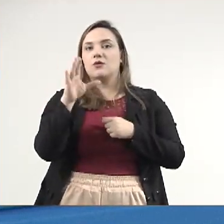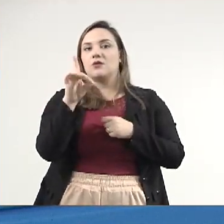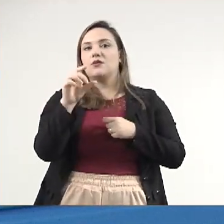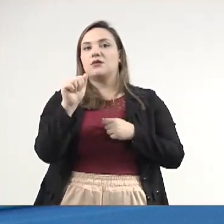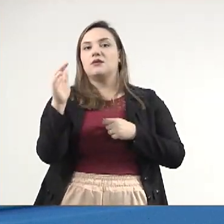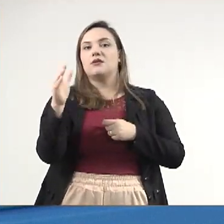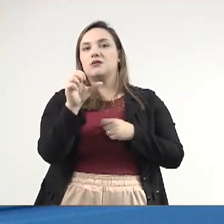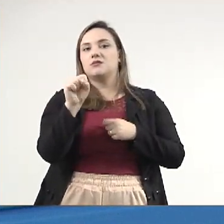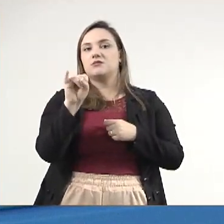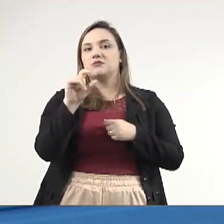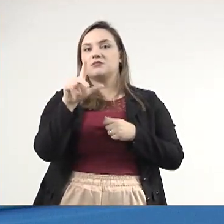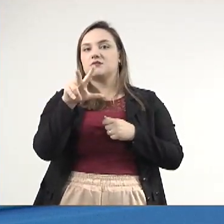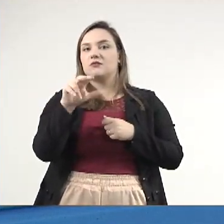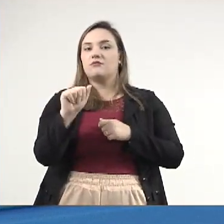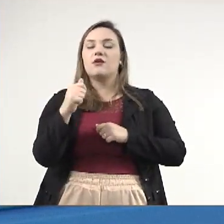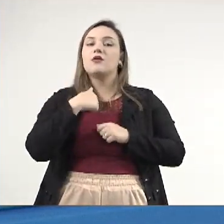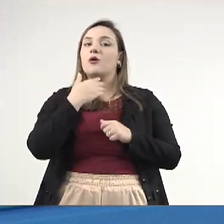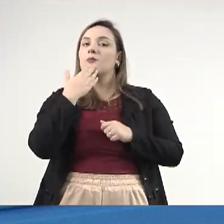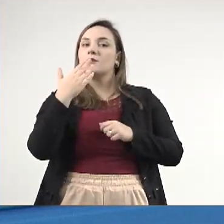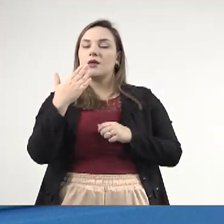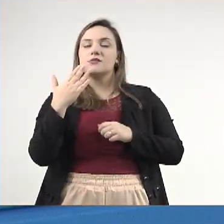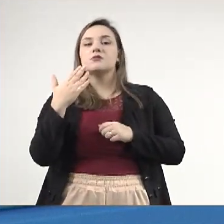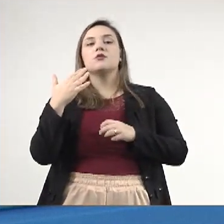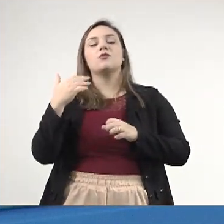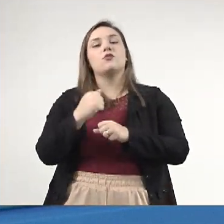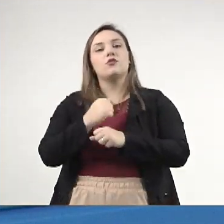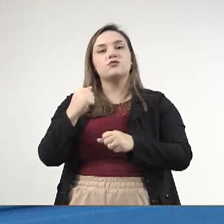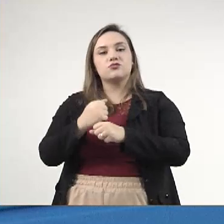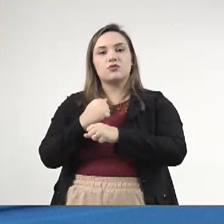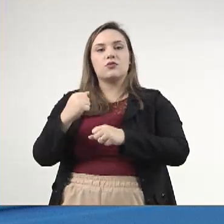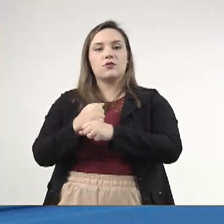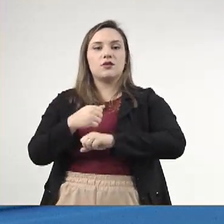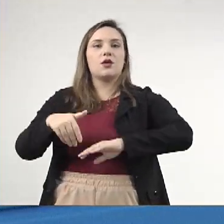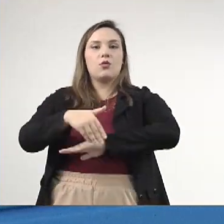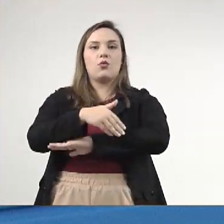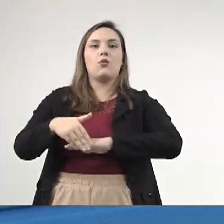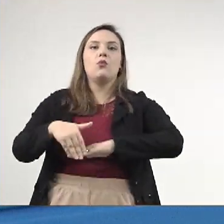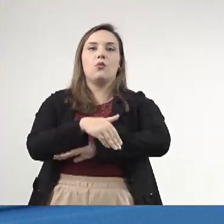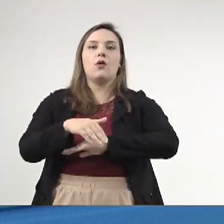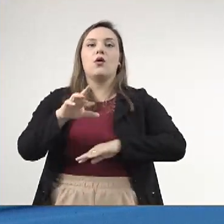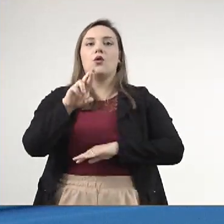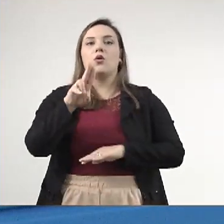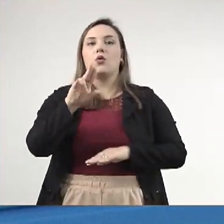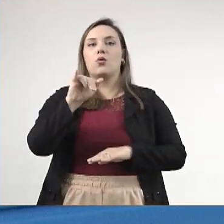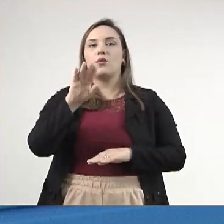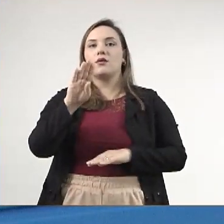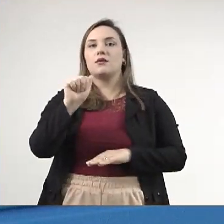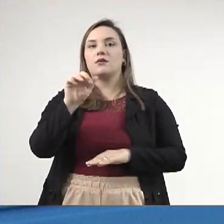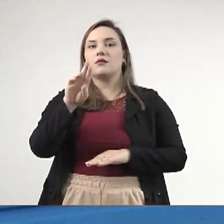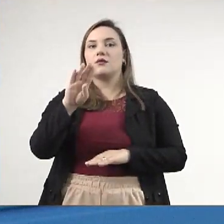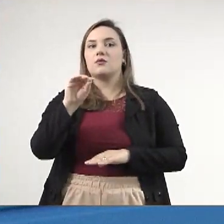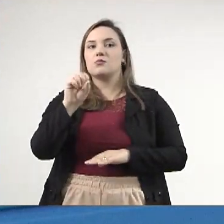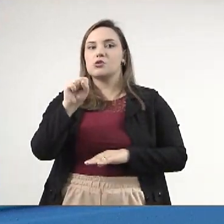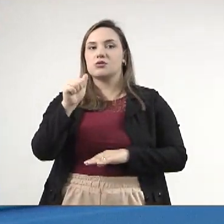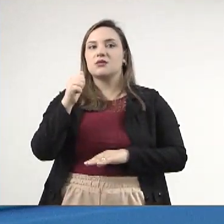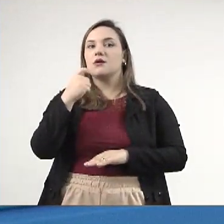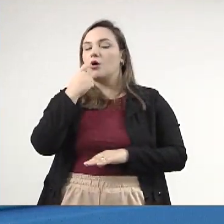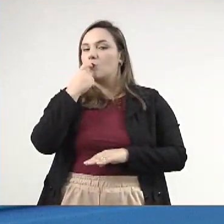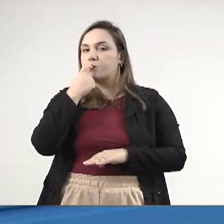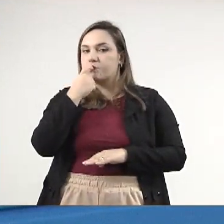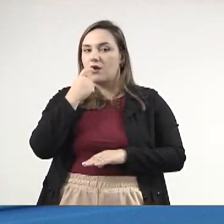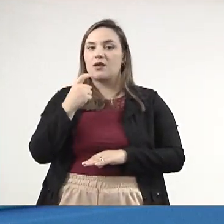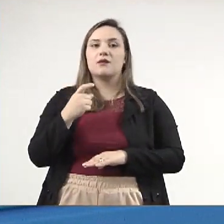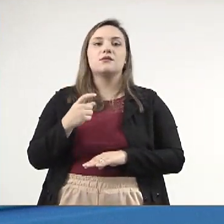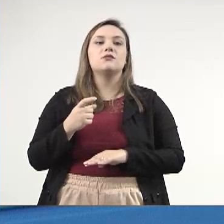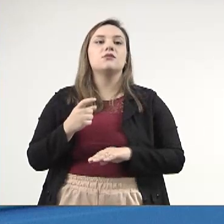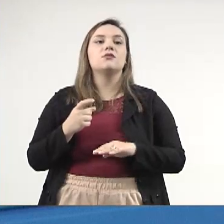instalação de redutores de velocidade ao longo da rua Rui Barbosa, principalmente no trecho entre a Avenida Mato Grosso e a rua Eduardo